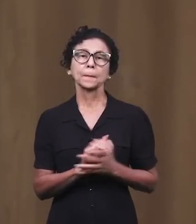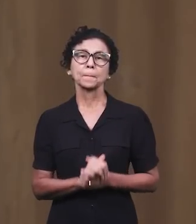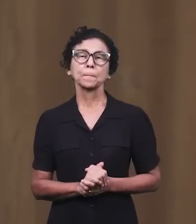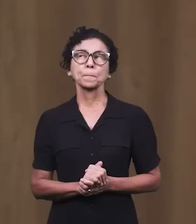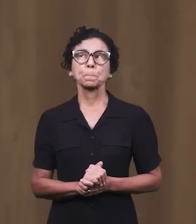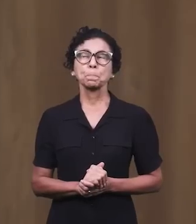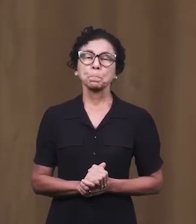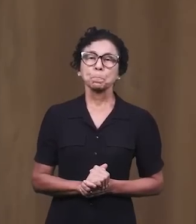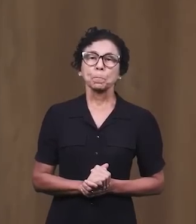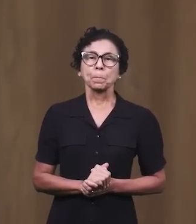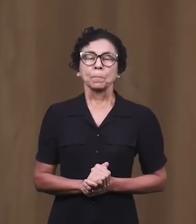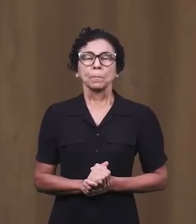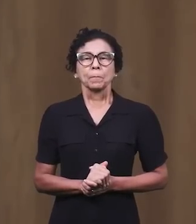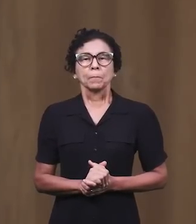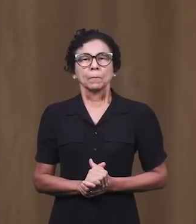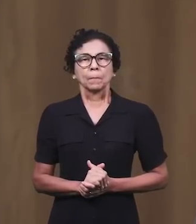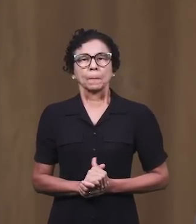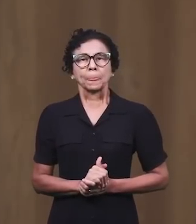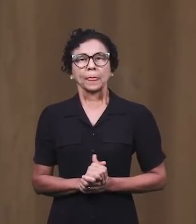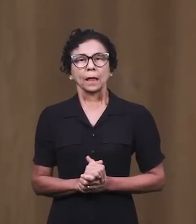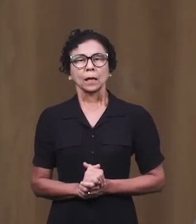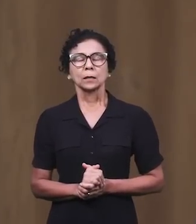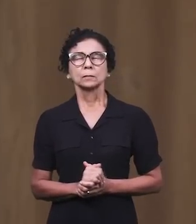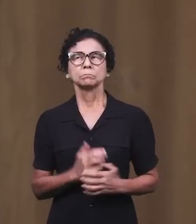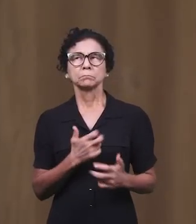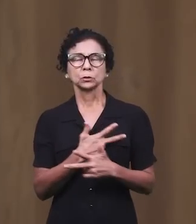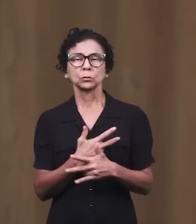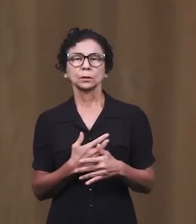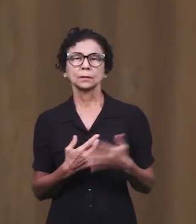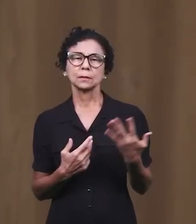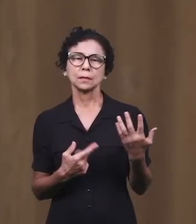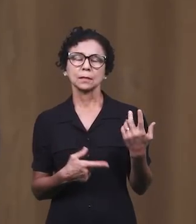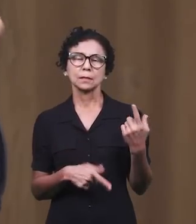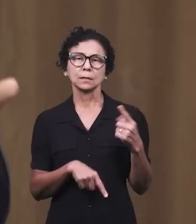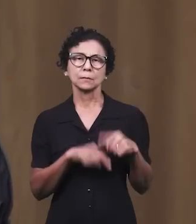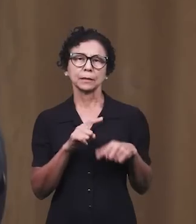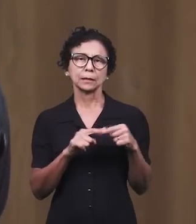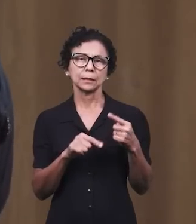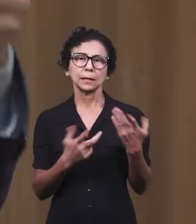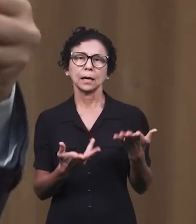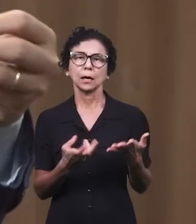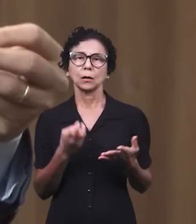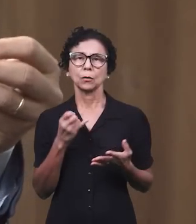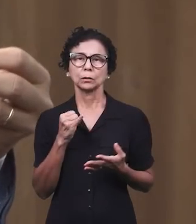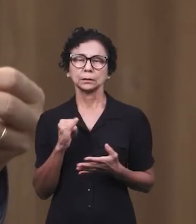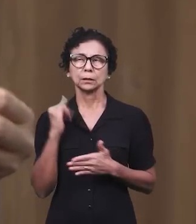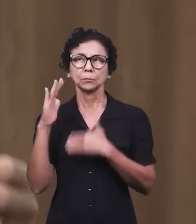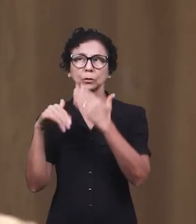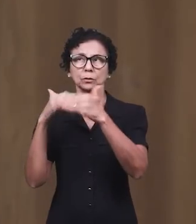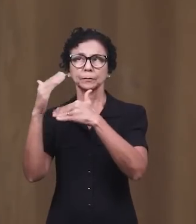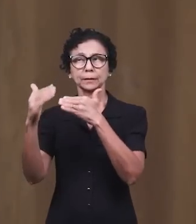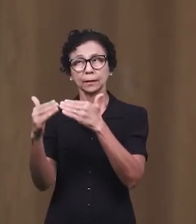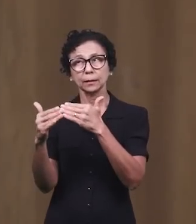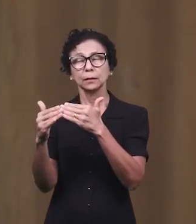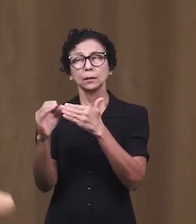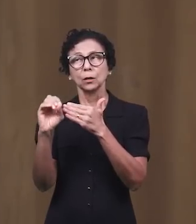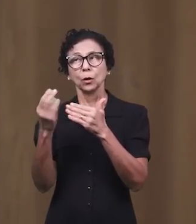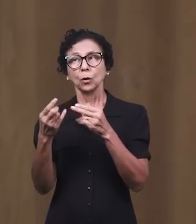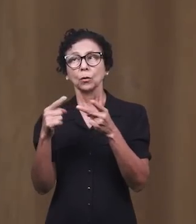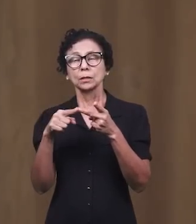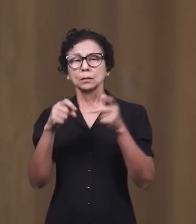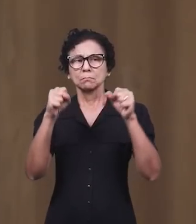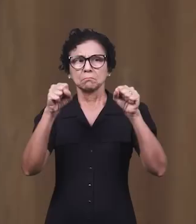a prosperidade material será uma bênção ou até um problema, uma maldição, é como que a pessoa